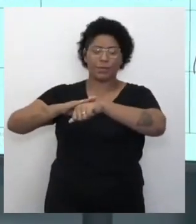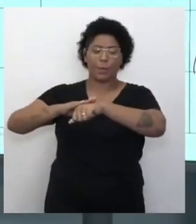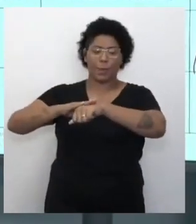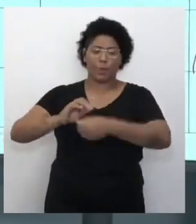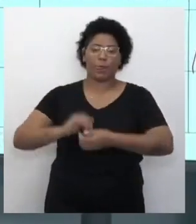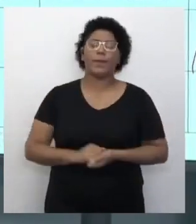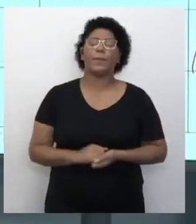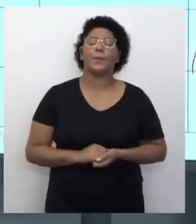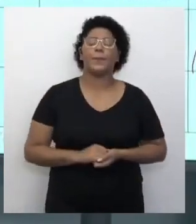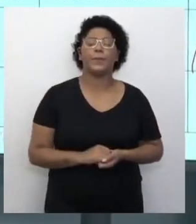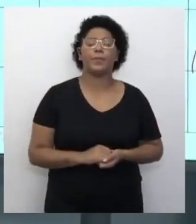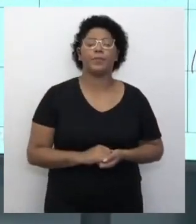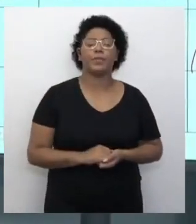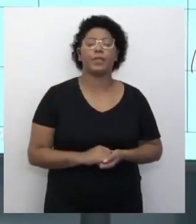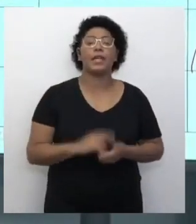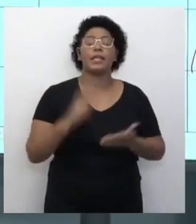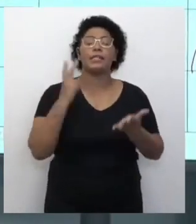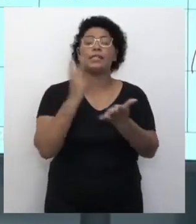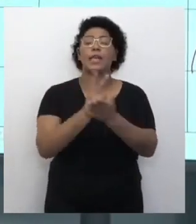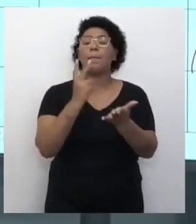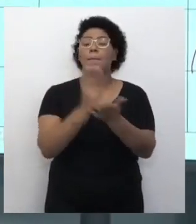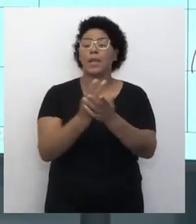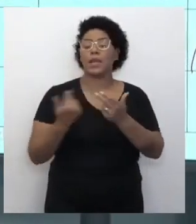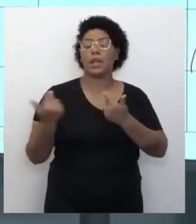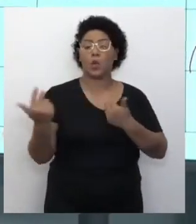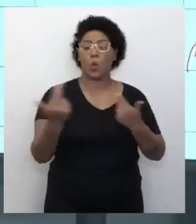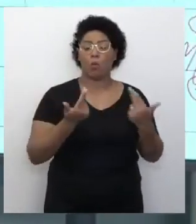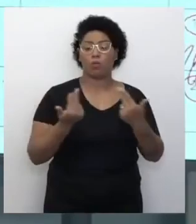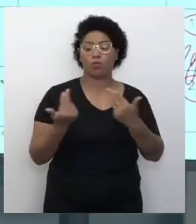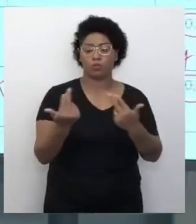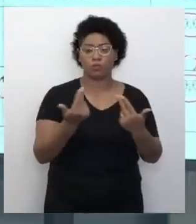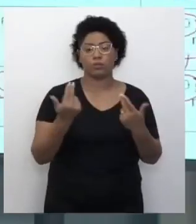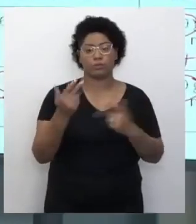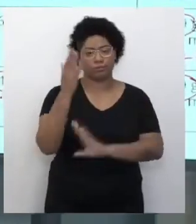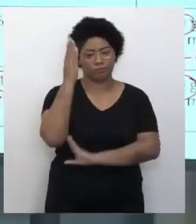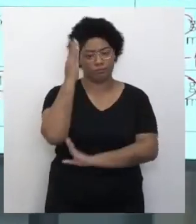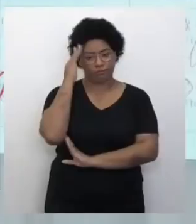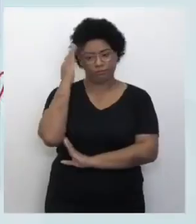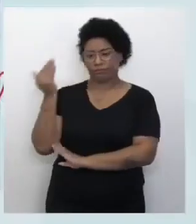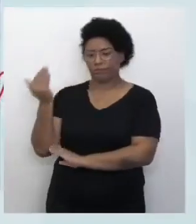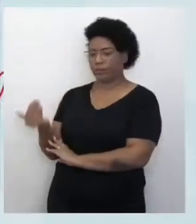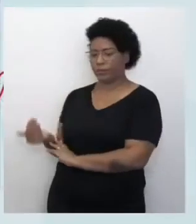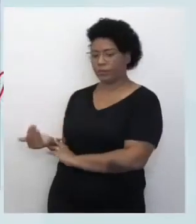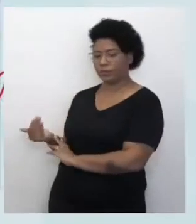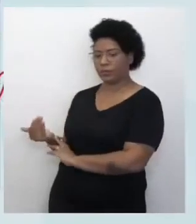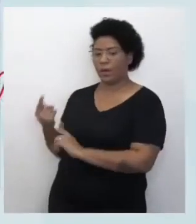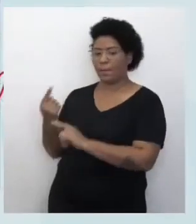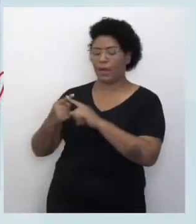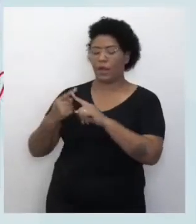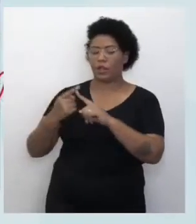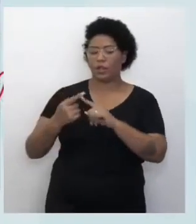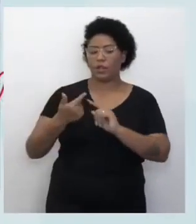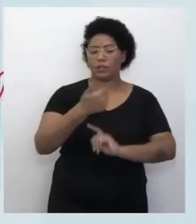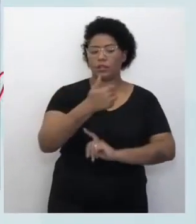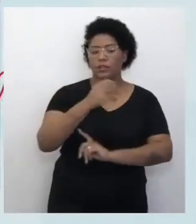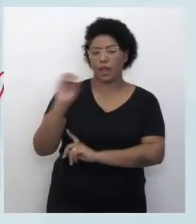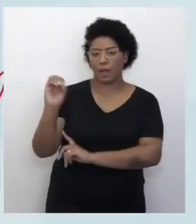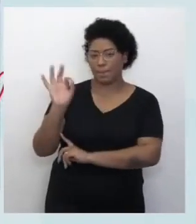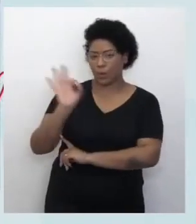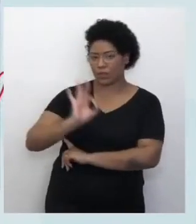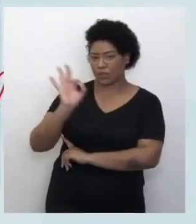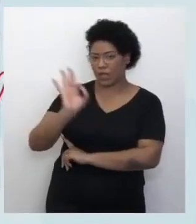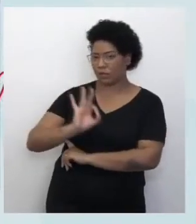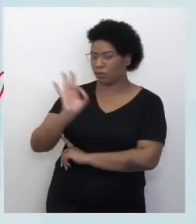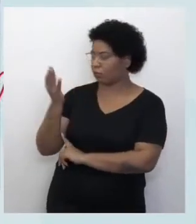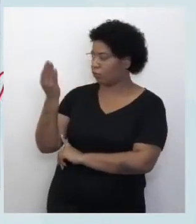aumentarem, ok? Sempre na mesma proporção. Então aqui nós aumentamos em 100%, ok? A